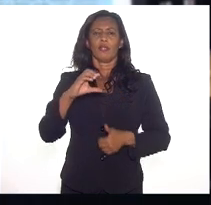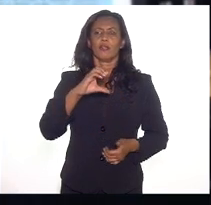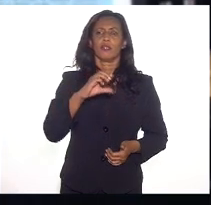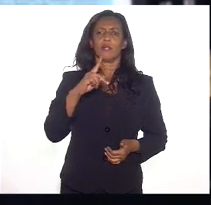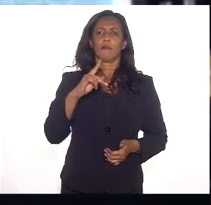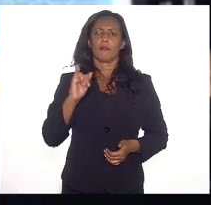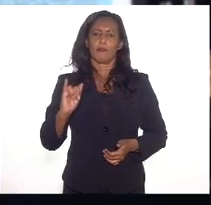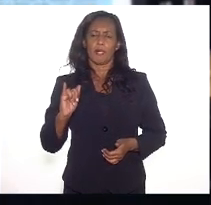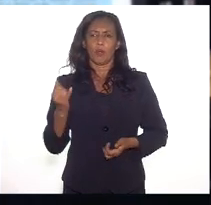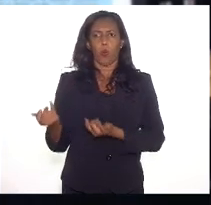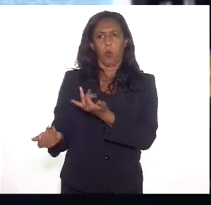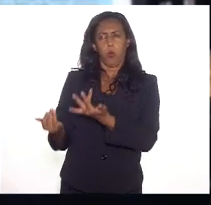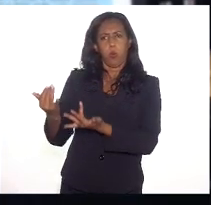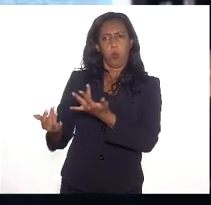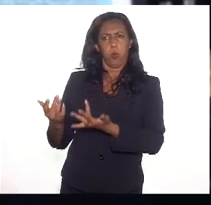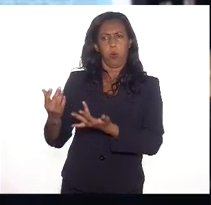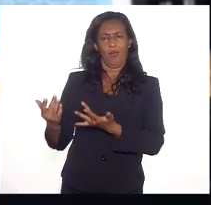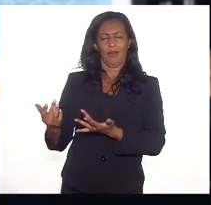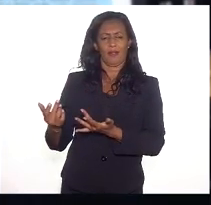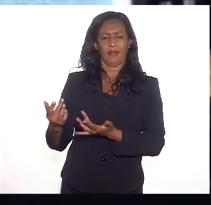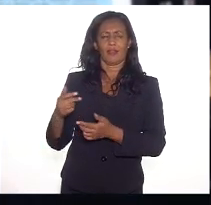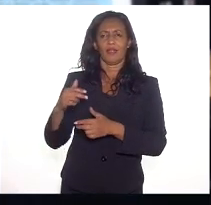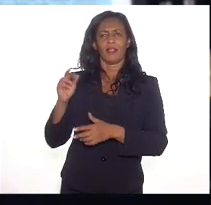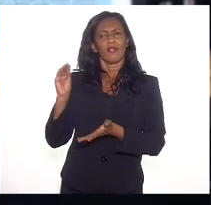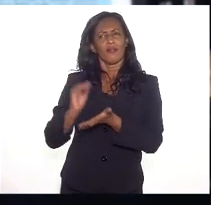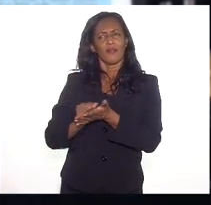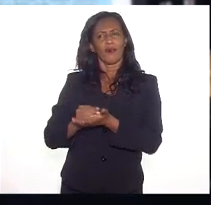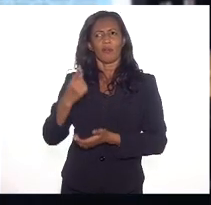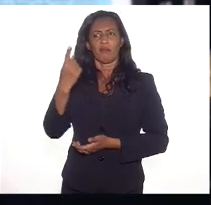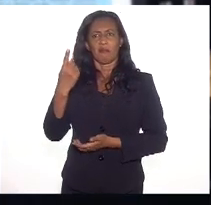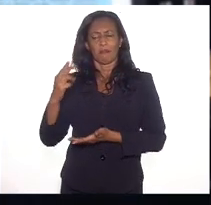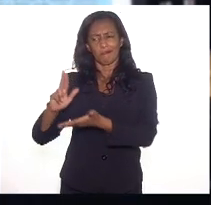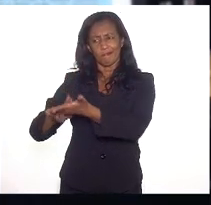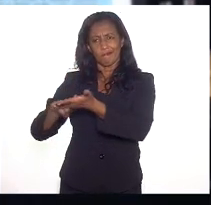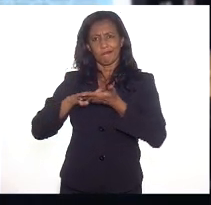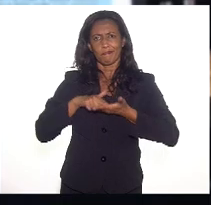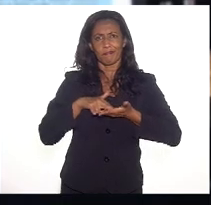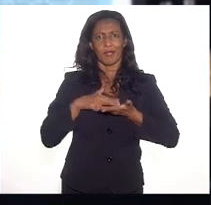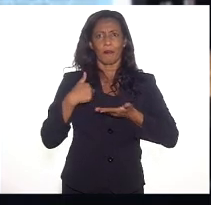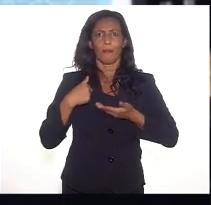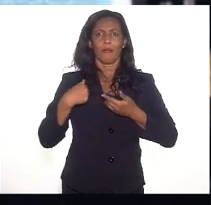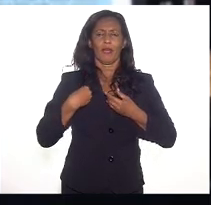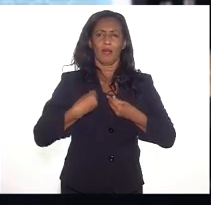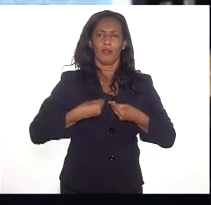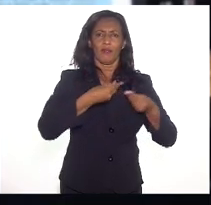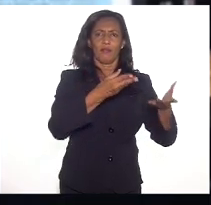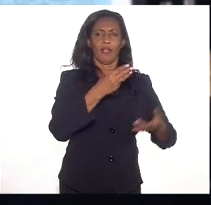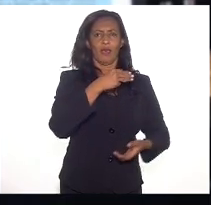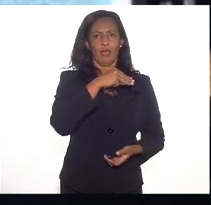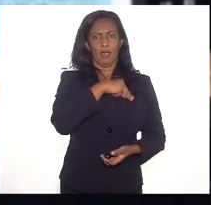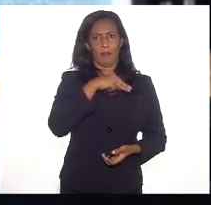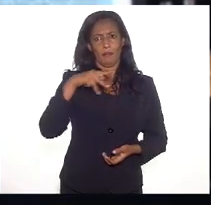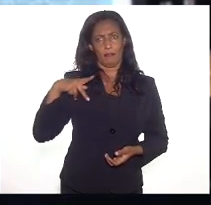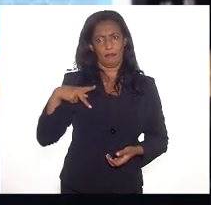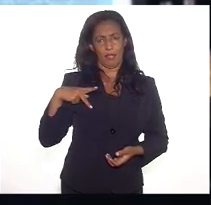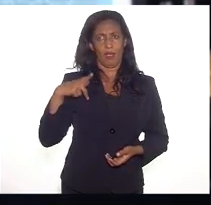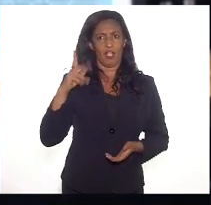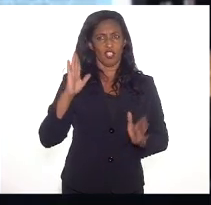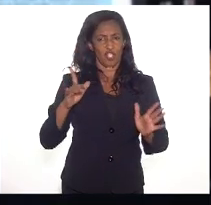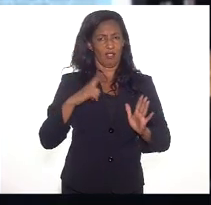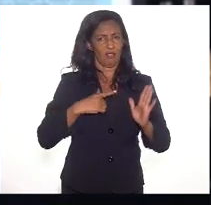incêndios. A gente só está faltando isso para poder encaminhar ao Ministério Público. E também que fosse publicado, a gente já tem já a